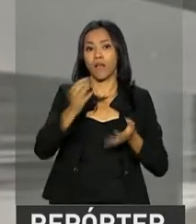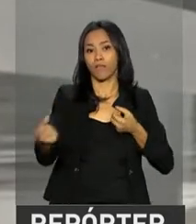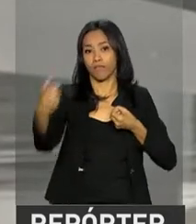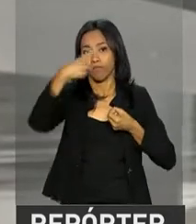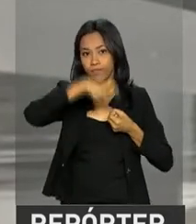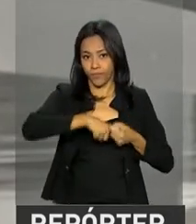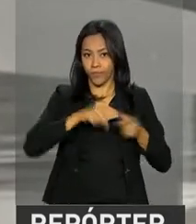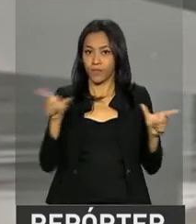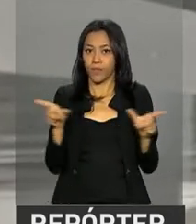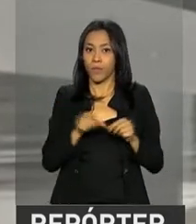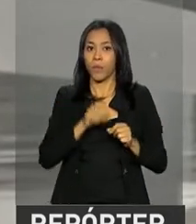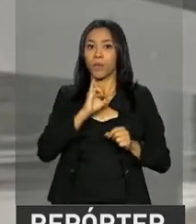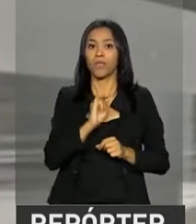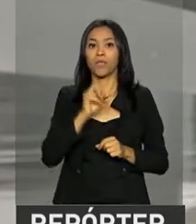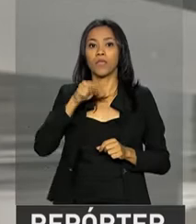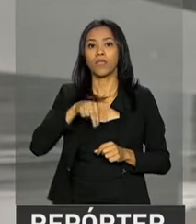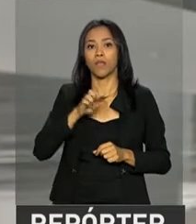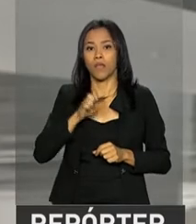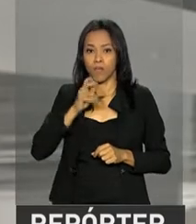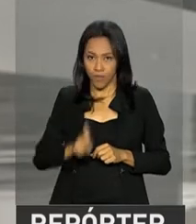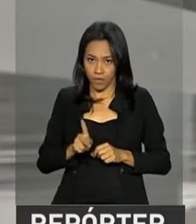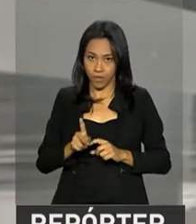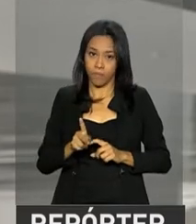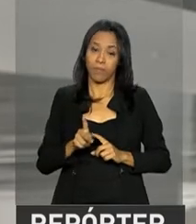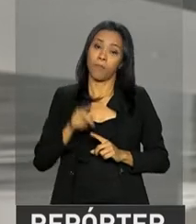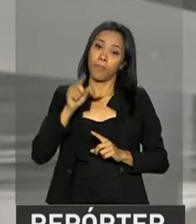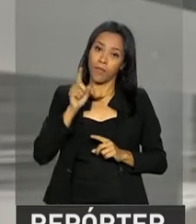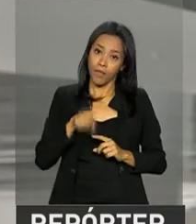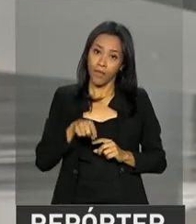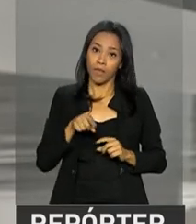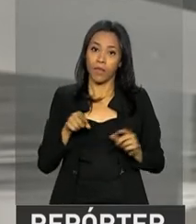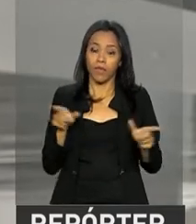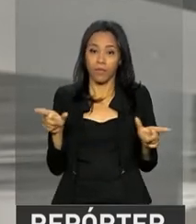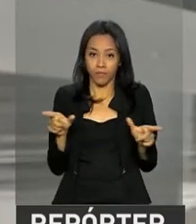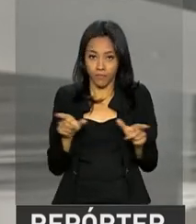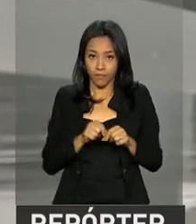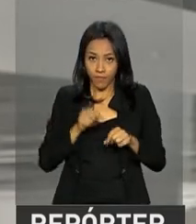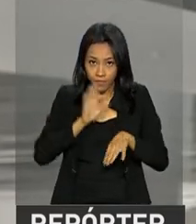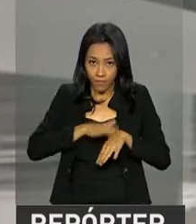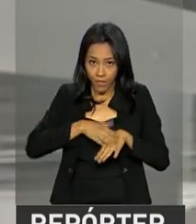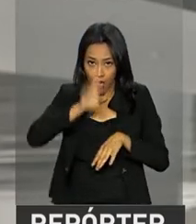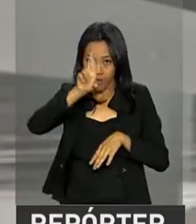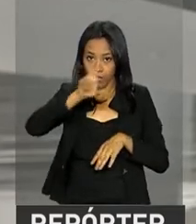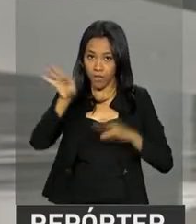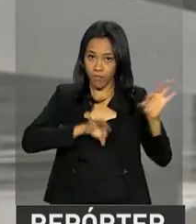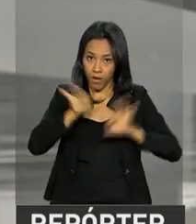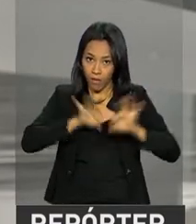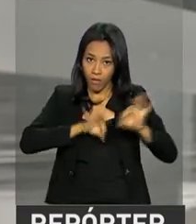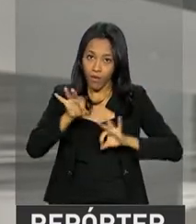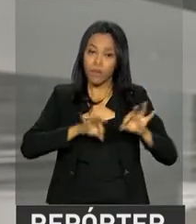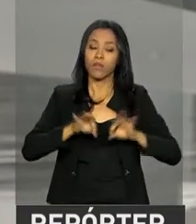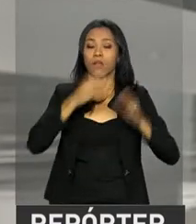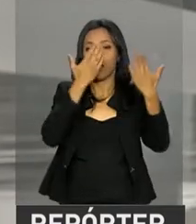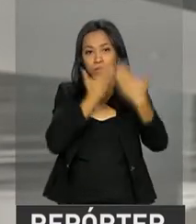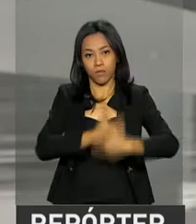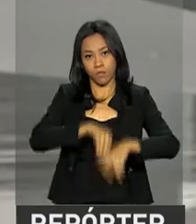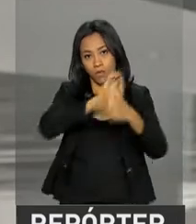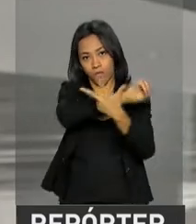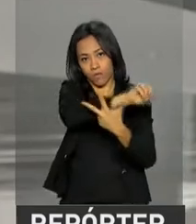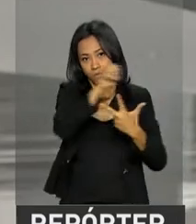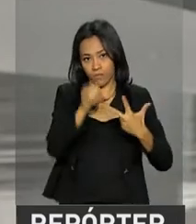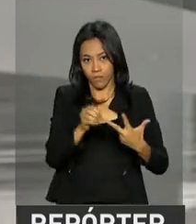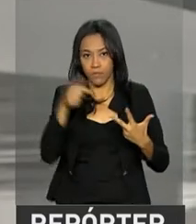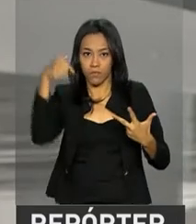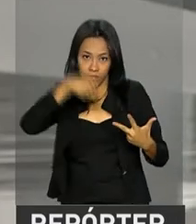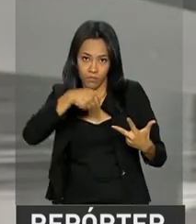com inep mec quer que é com o instituto nacional de estudos e pesquisas aplicadas é a anísio